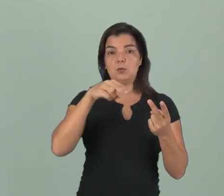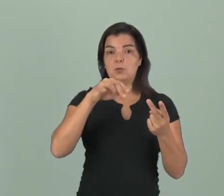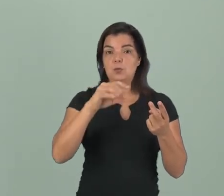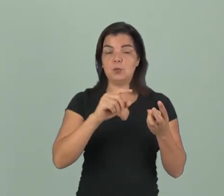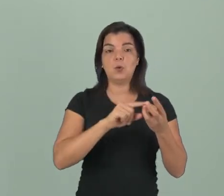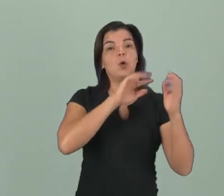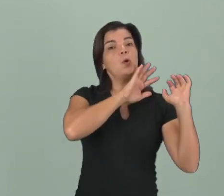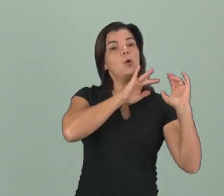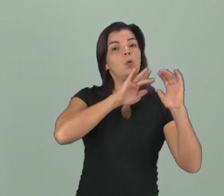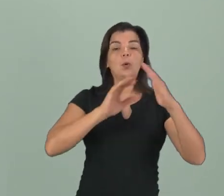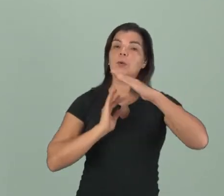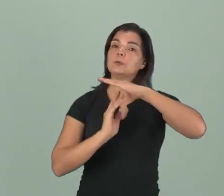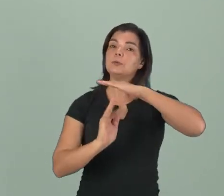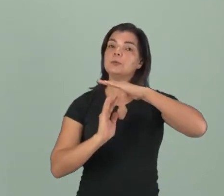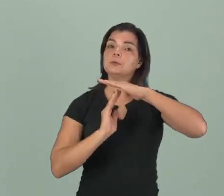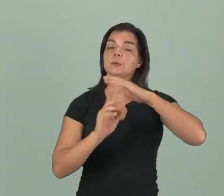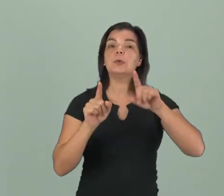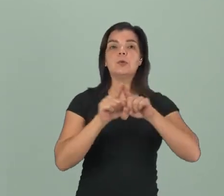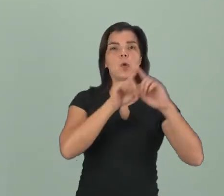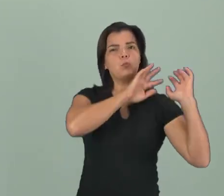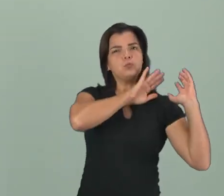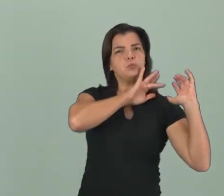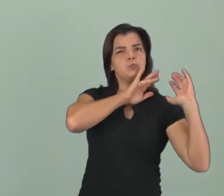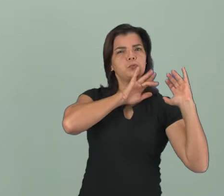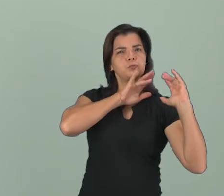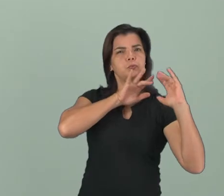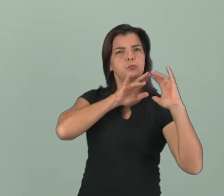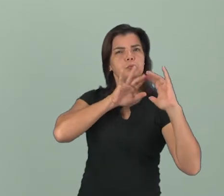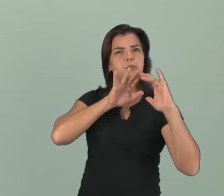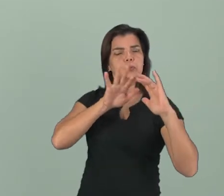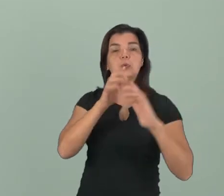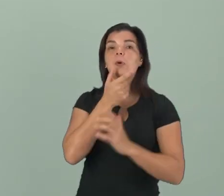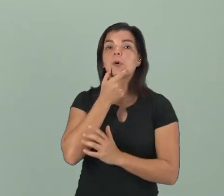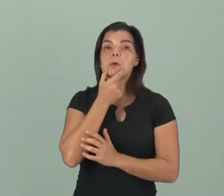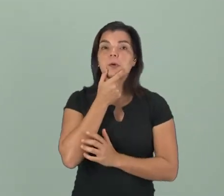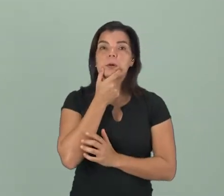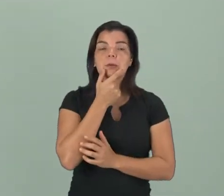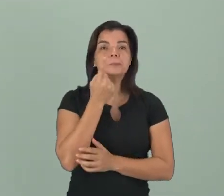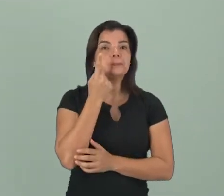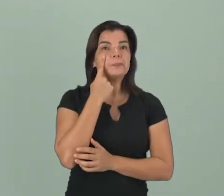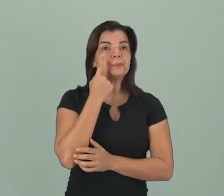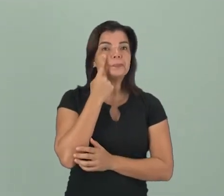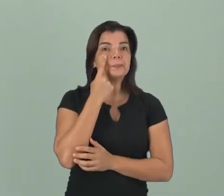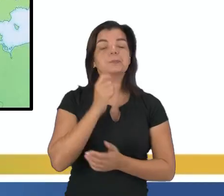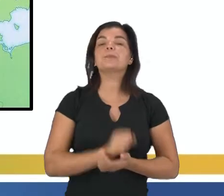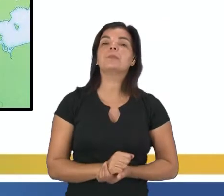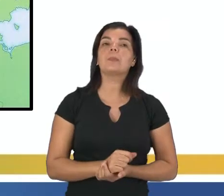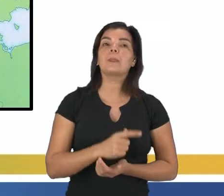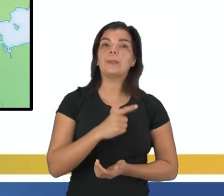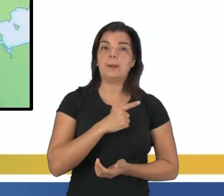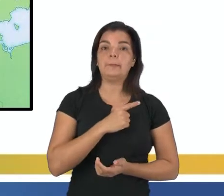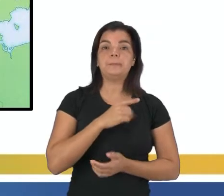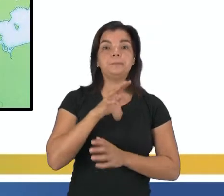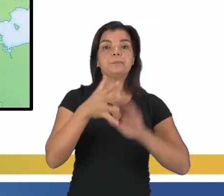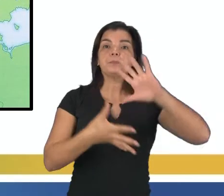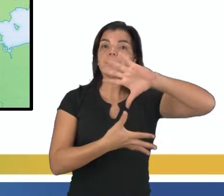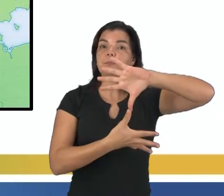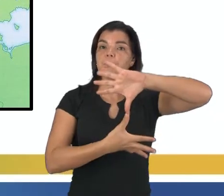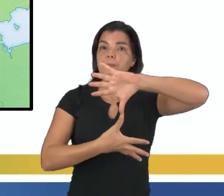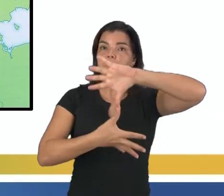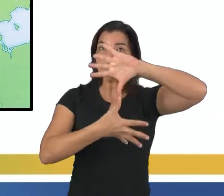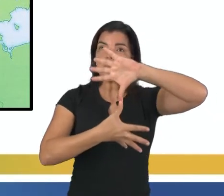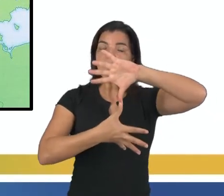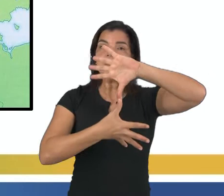migração dos anglos saxões entre e adiram a grã-bretanha observa em comigo na tela aí que vocês estão vendo o mapa né